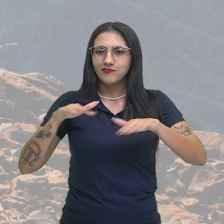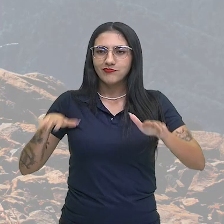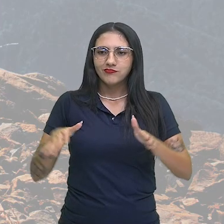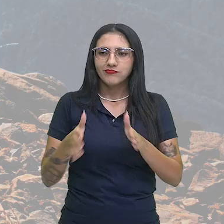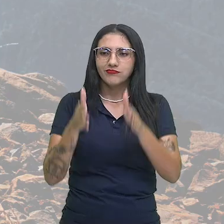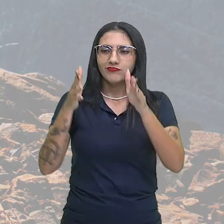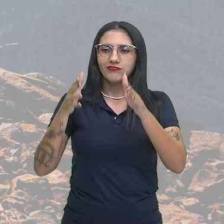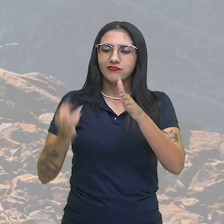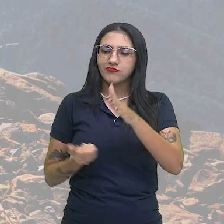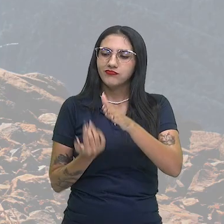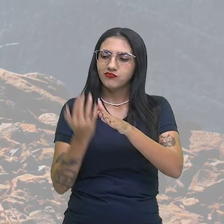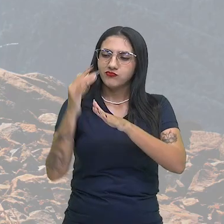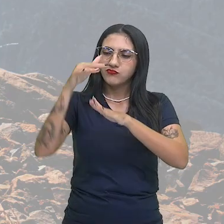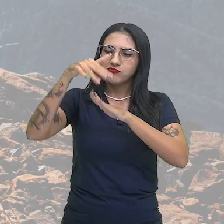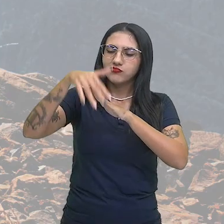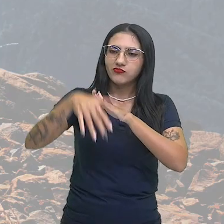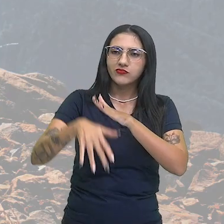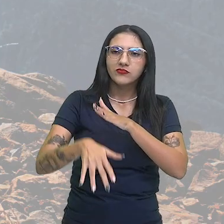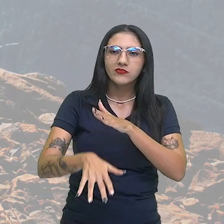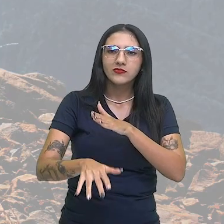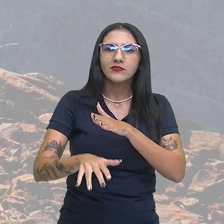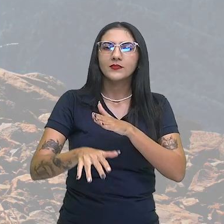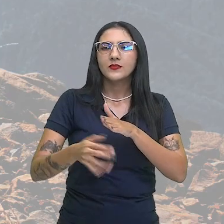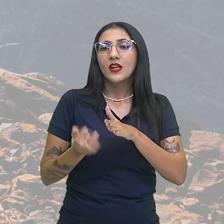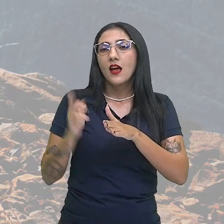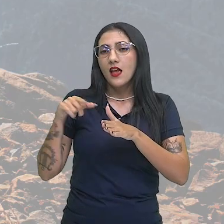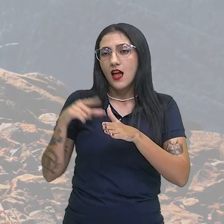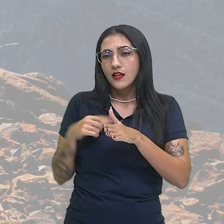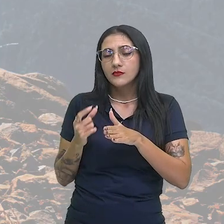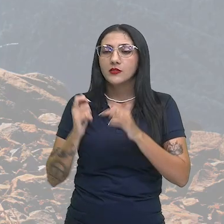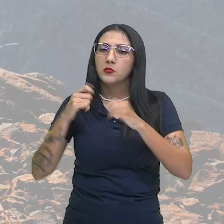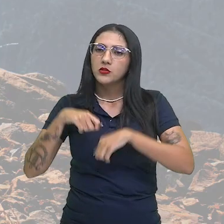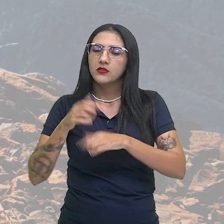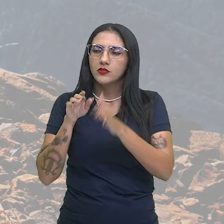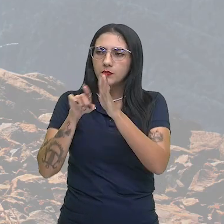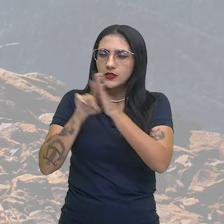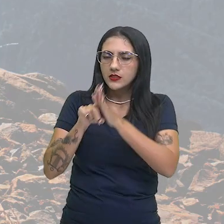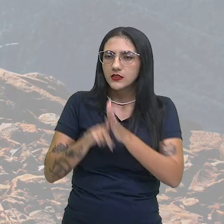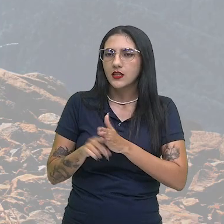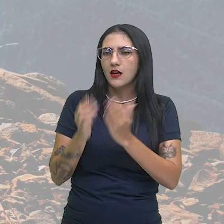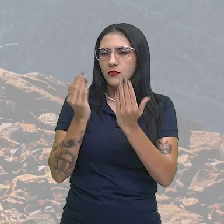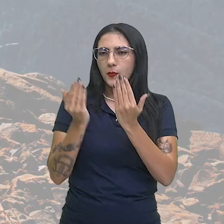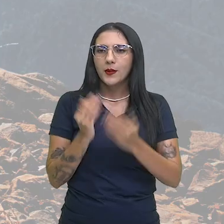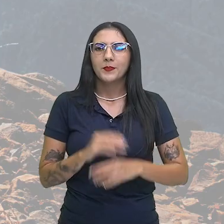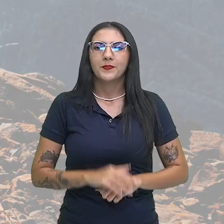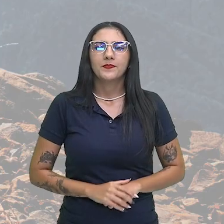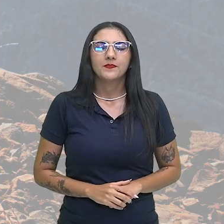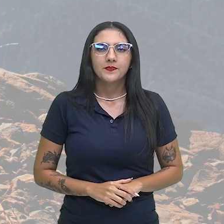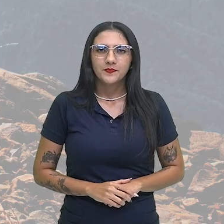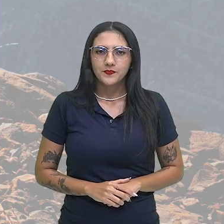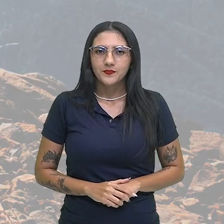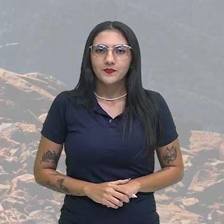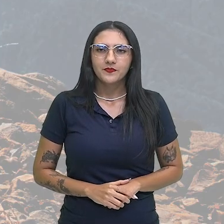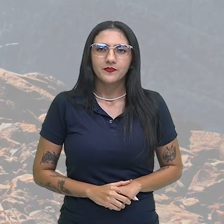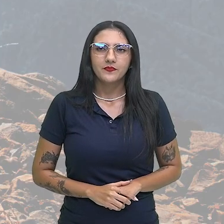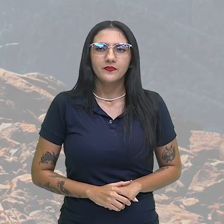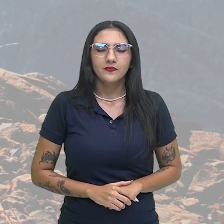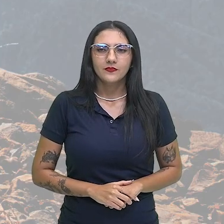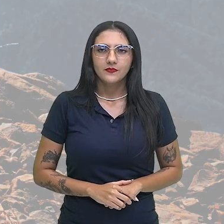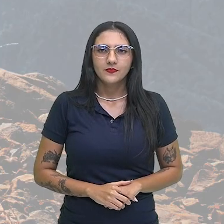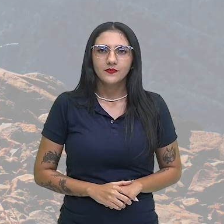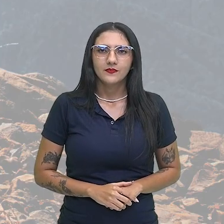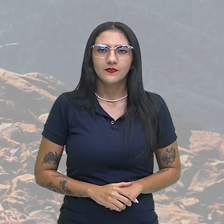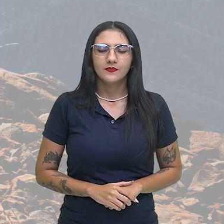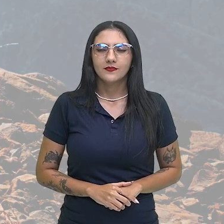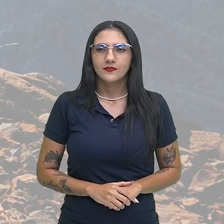menos do que é formado, porque a lava vem de lá de dentro, né, do nosso planeta. Pessoal, agora eu quero voltar para o nosso grande tablet